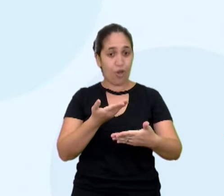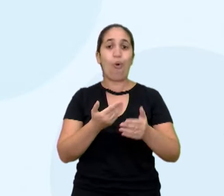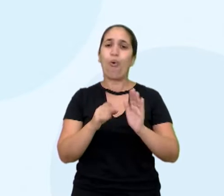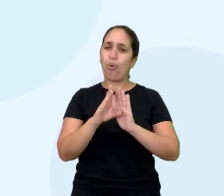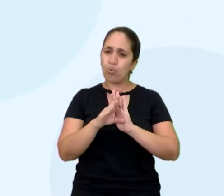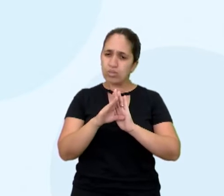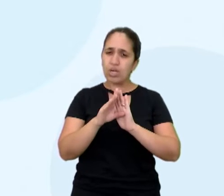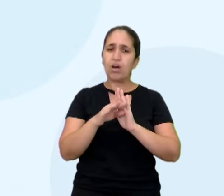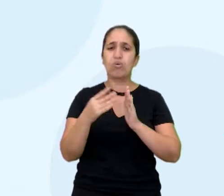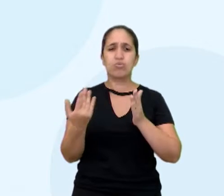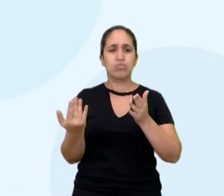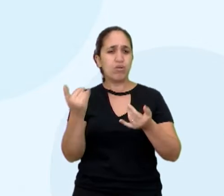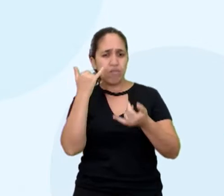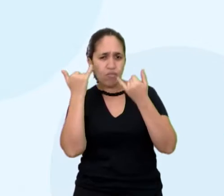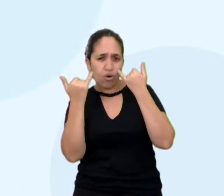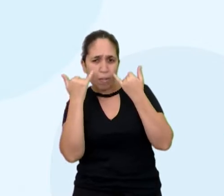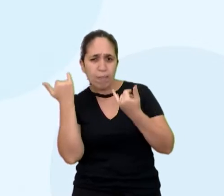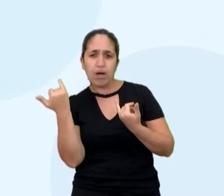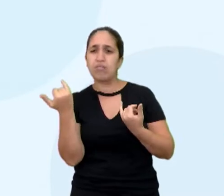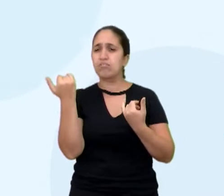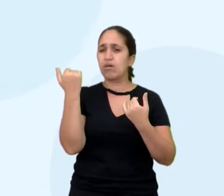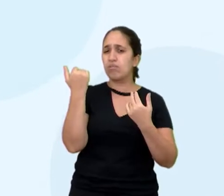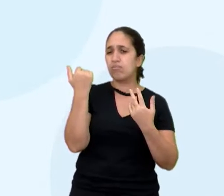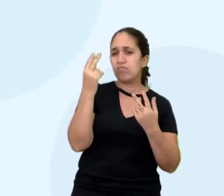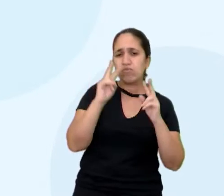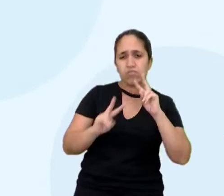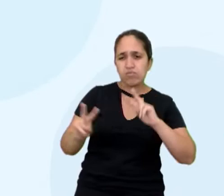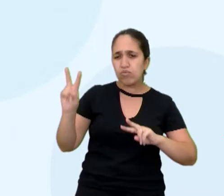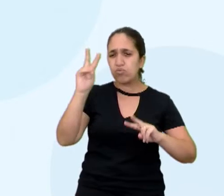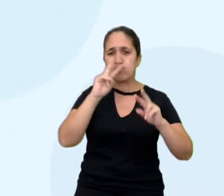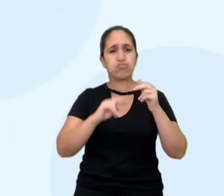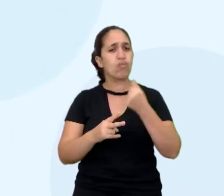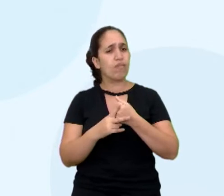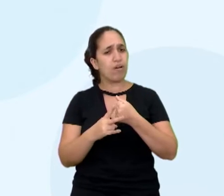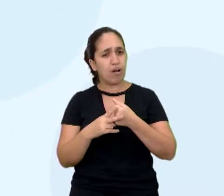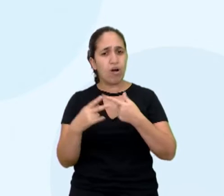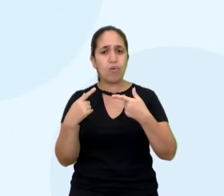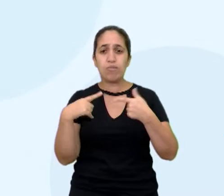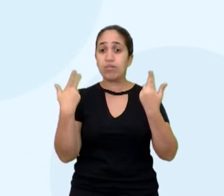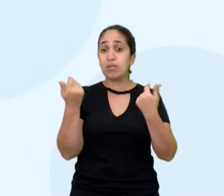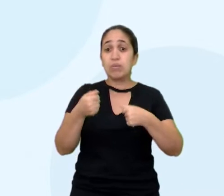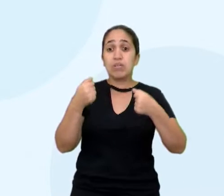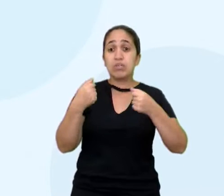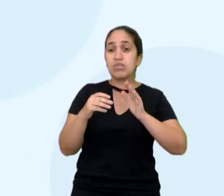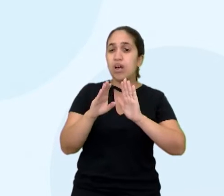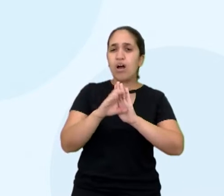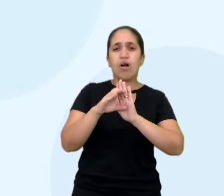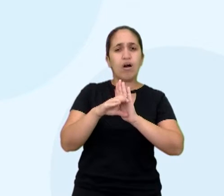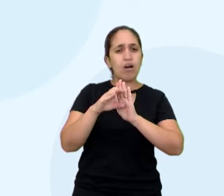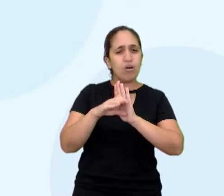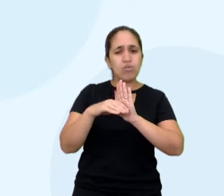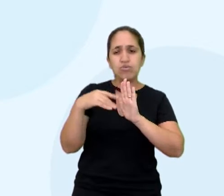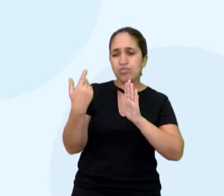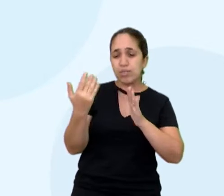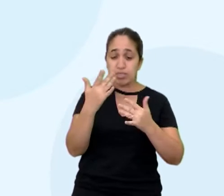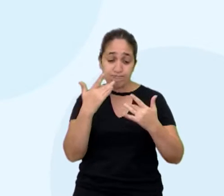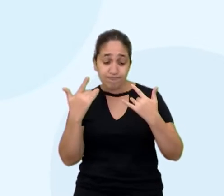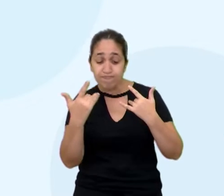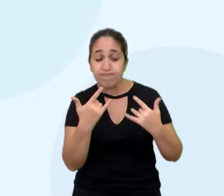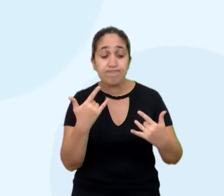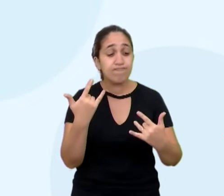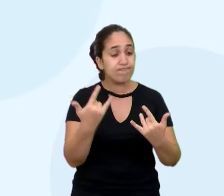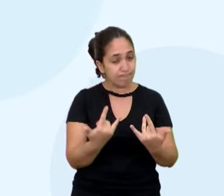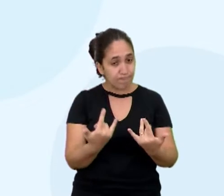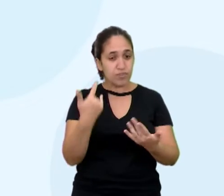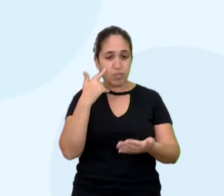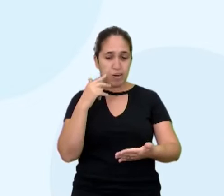que tem a ver aí com informações verbais e visuais, justamente porque a gente tem que tornar esse conteúdo mais atrativo para